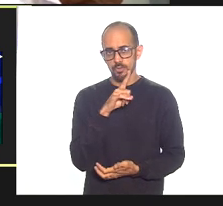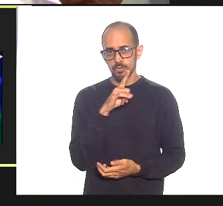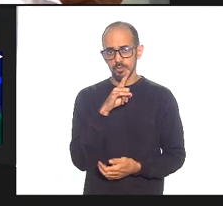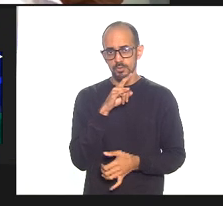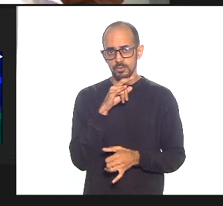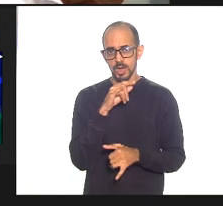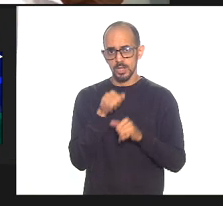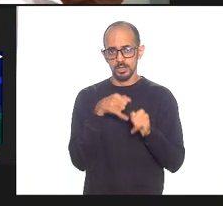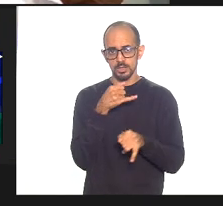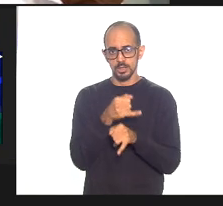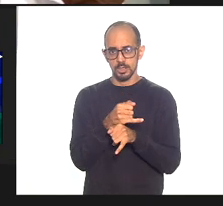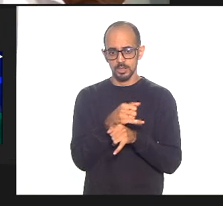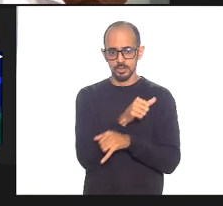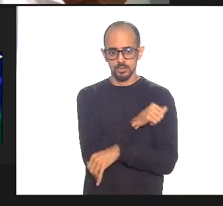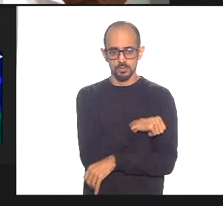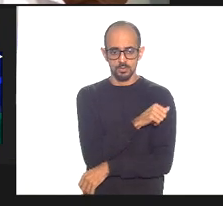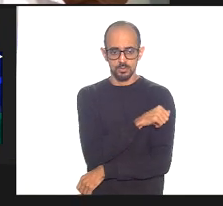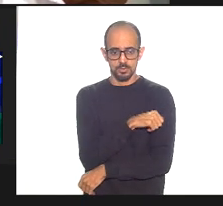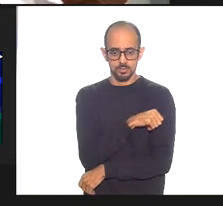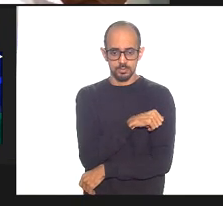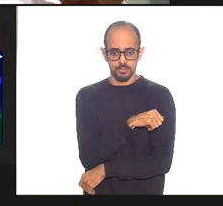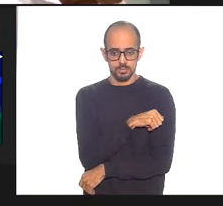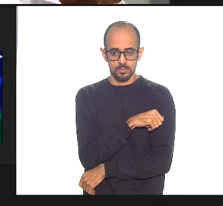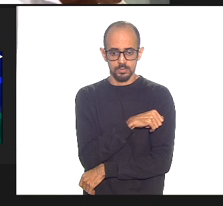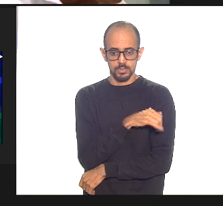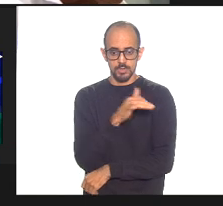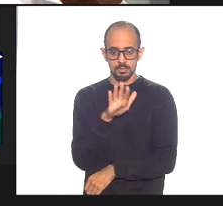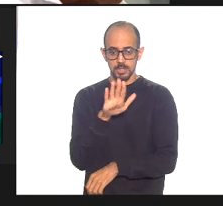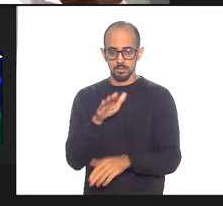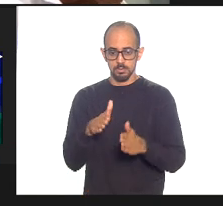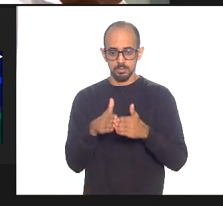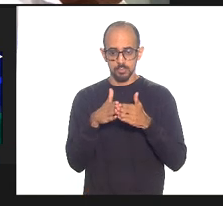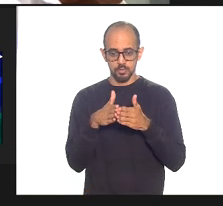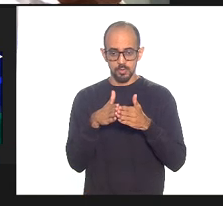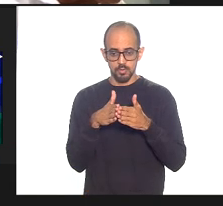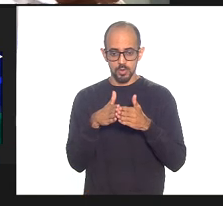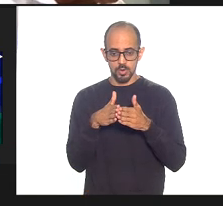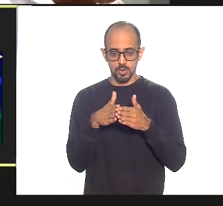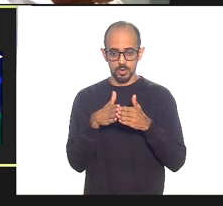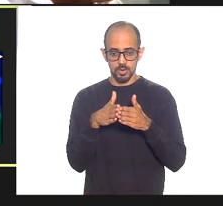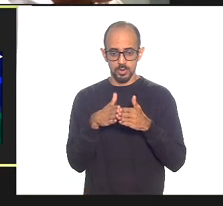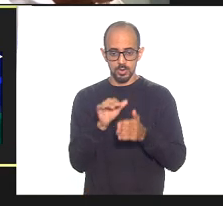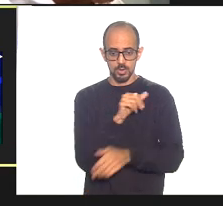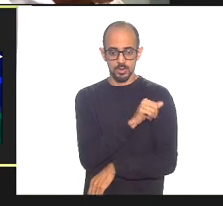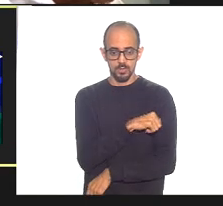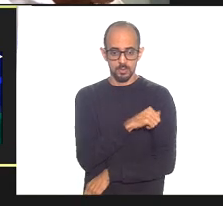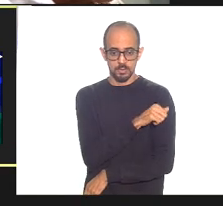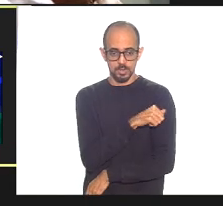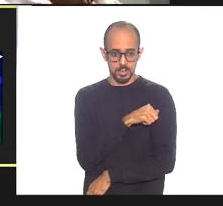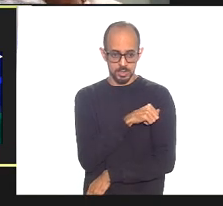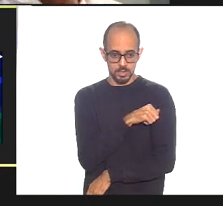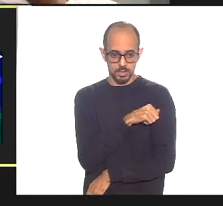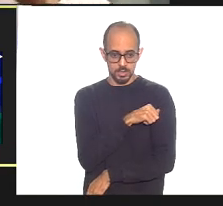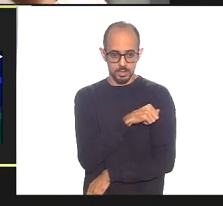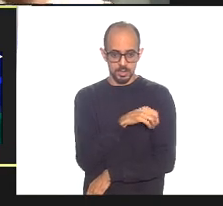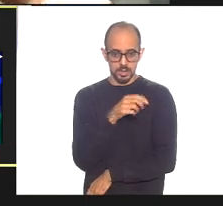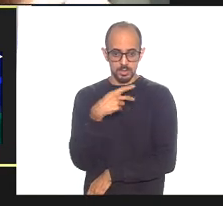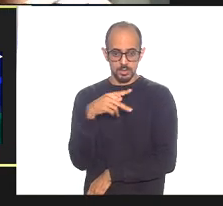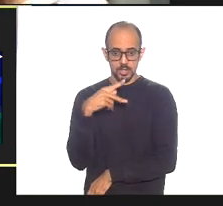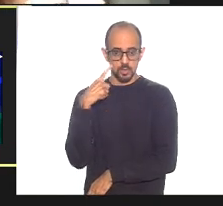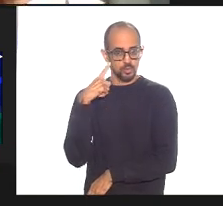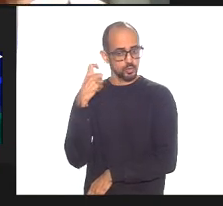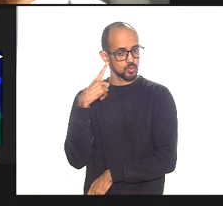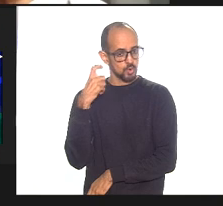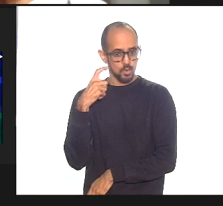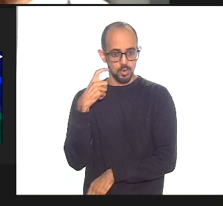a tal da enfermeira deputada enfermeira Rejane por favor deputada enfermeira Rejane Deputado seus